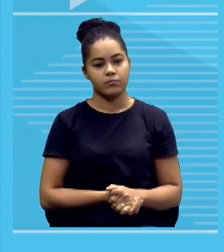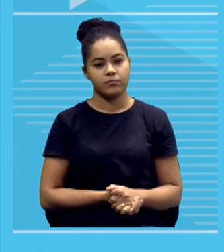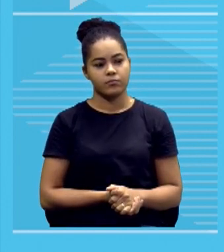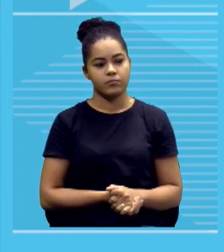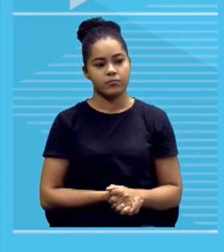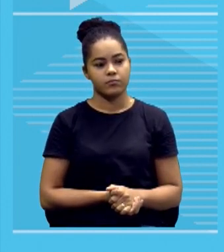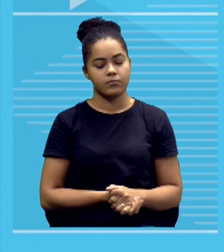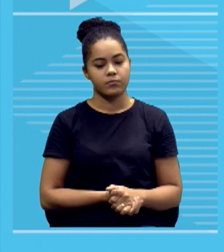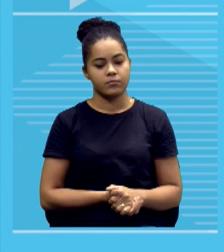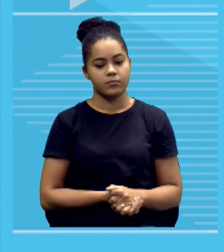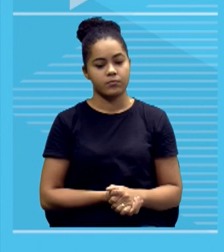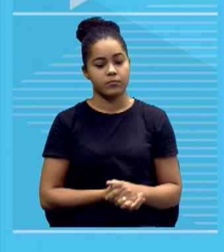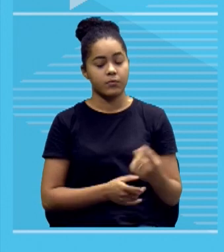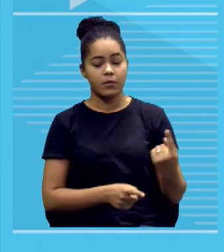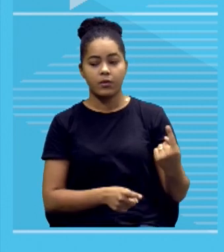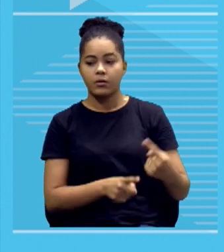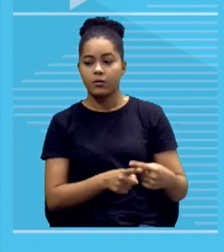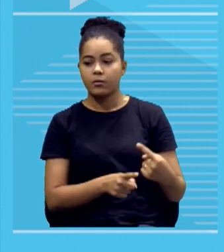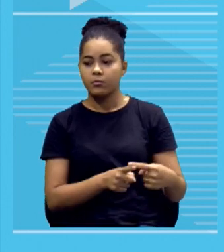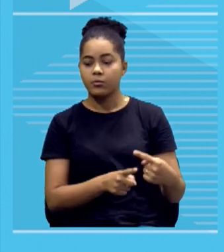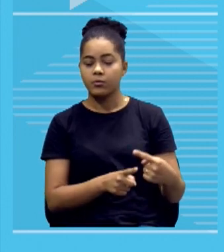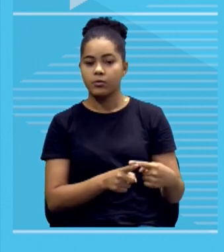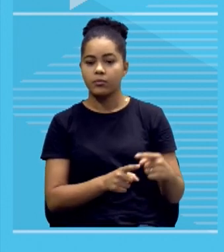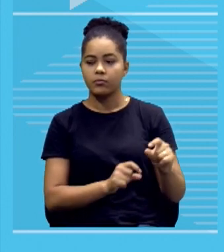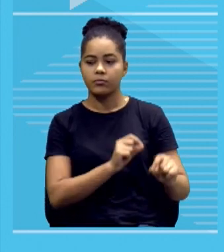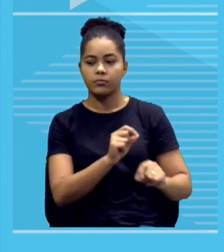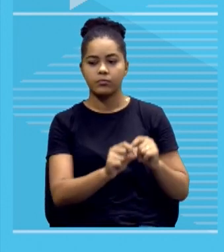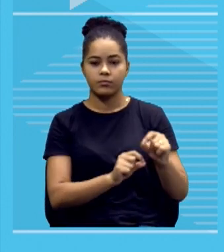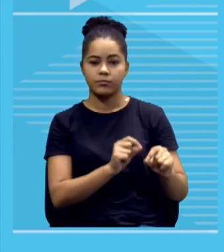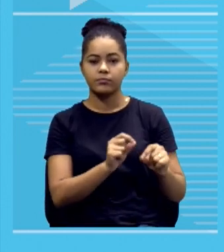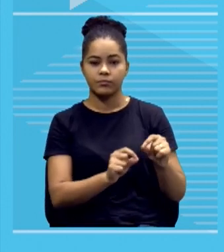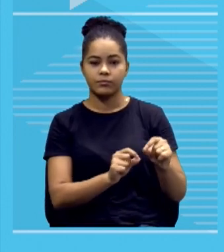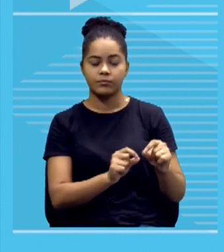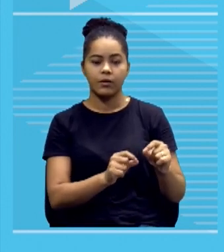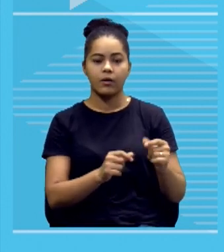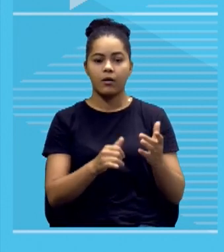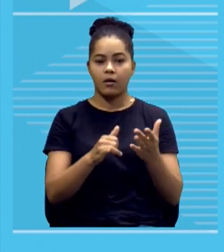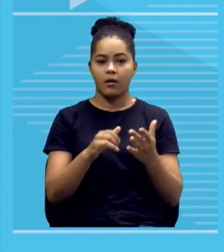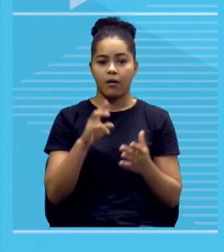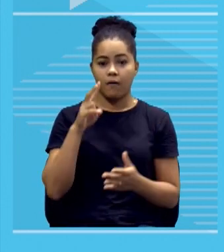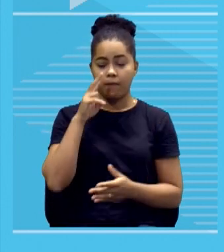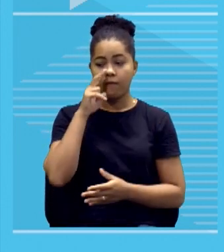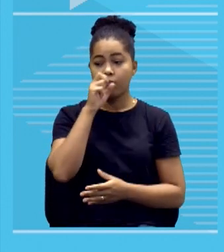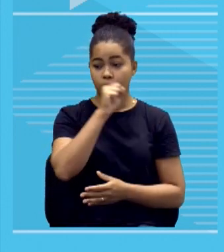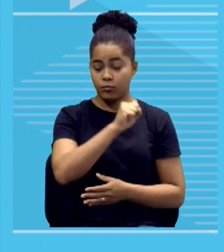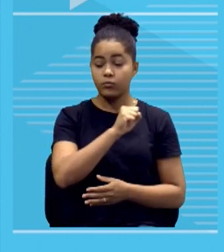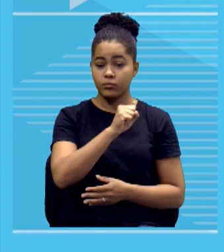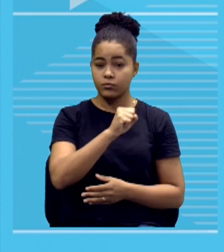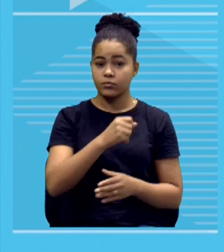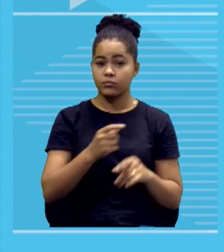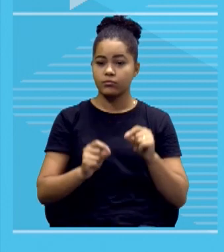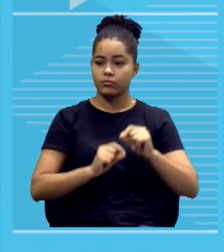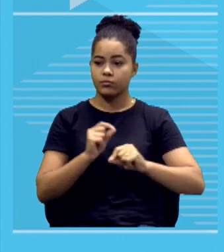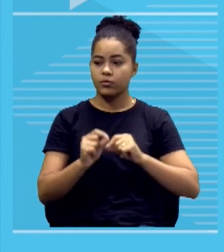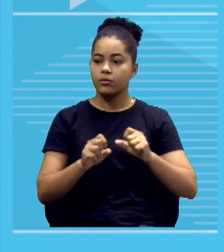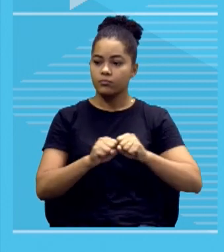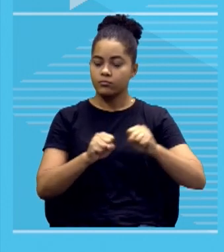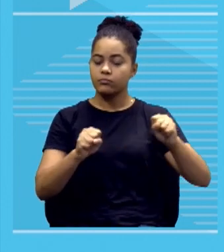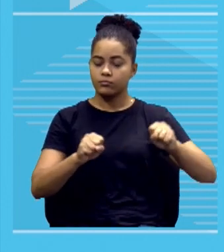A força eletromotriz vai fazer com que o sistema funcione. Ou seja, ele vai ter